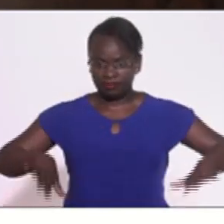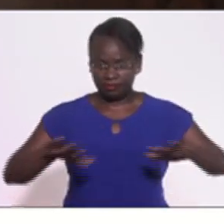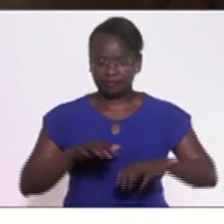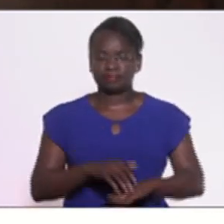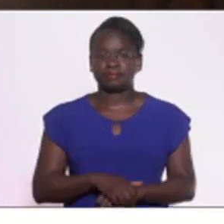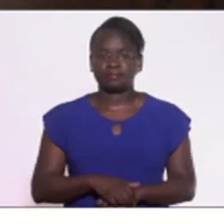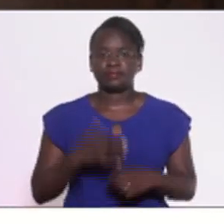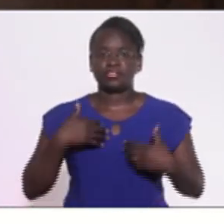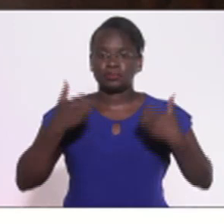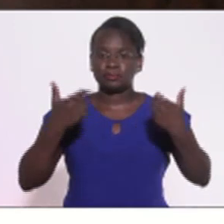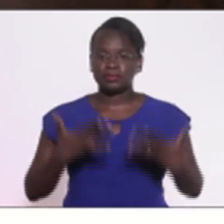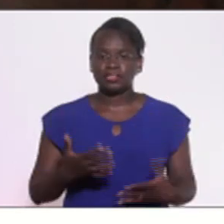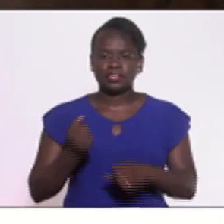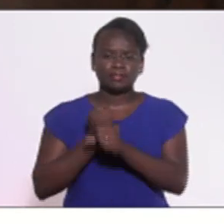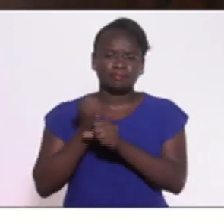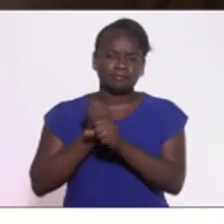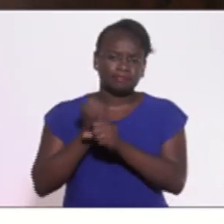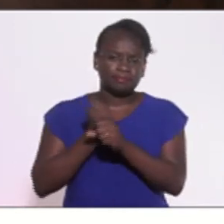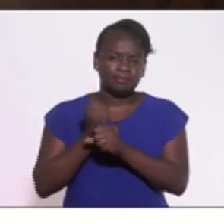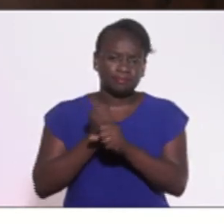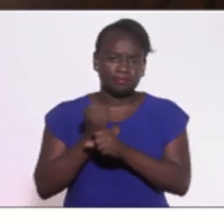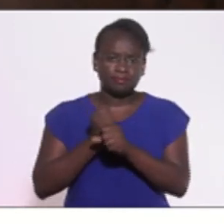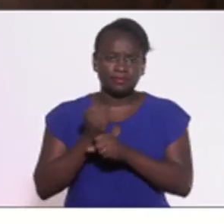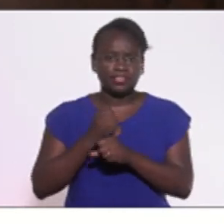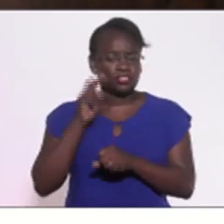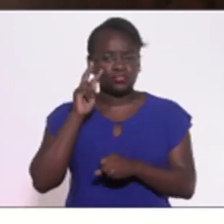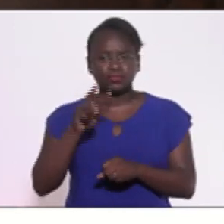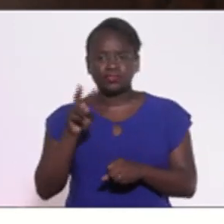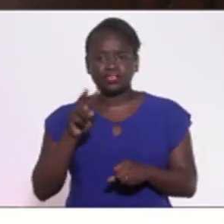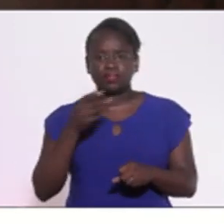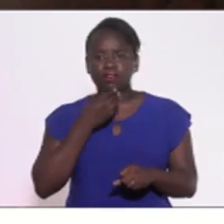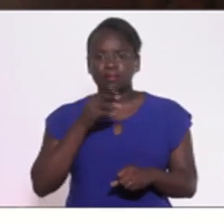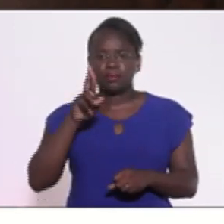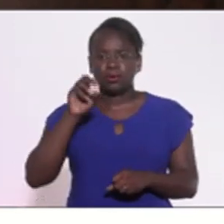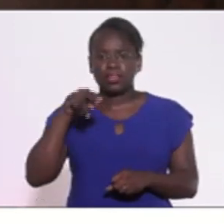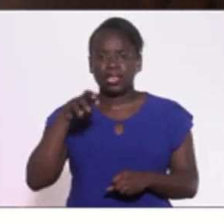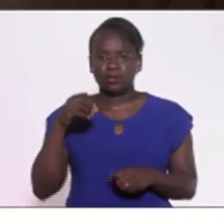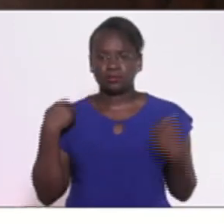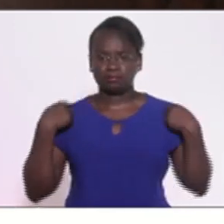Eu dizia que há muitos anos eu não via o Ronaldo de terno.